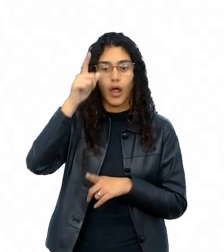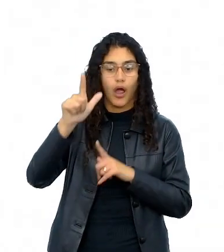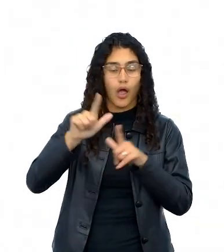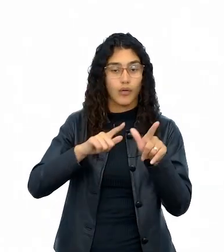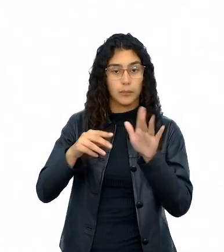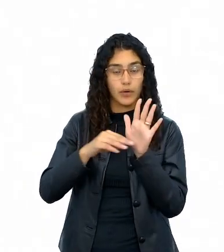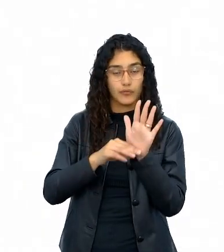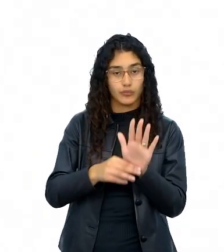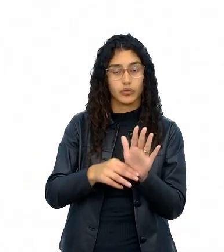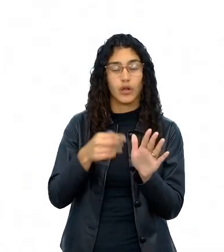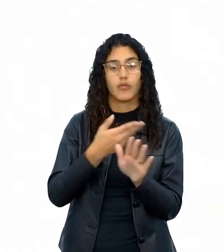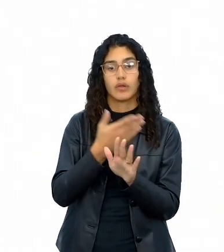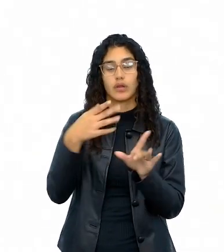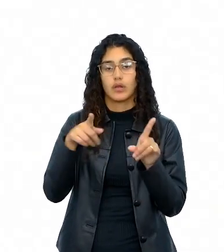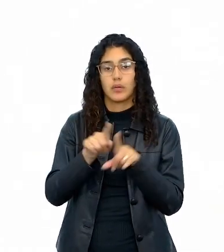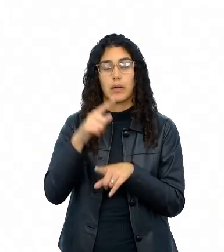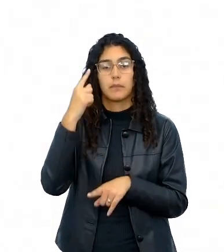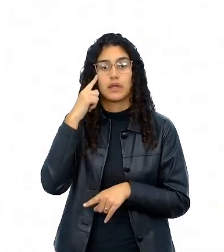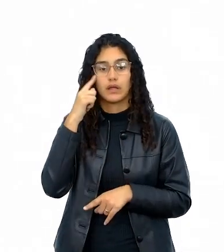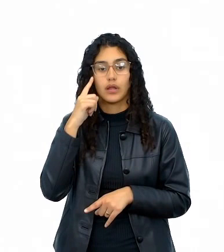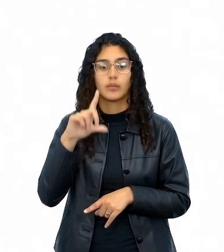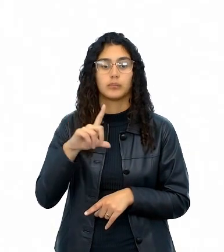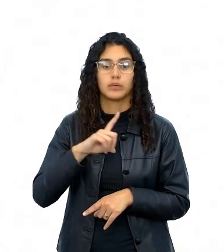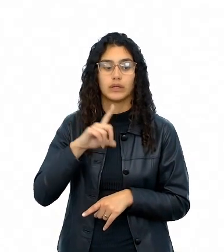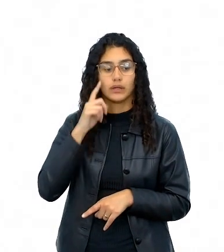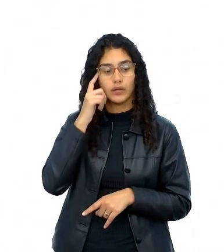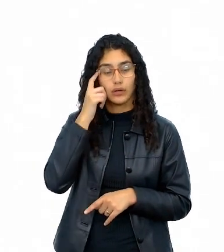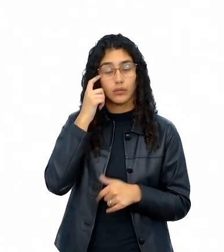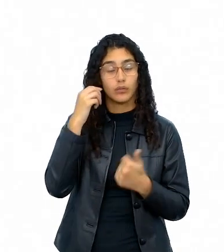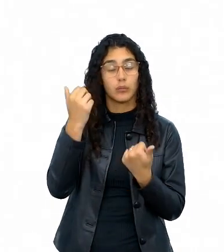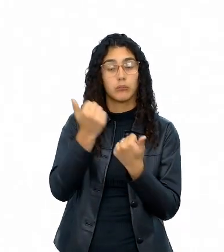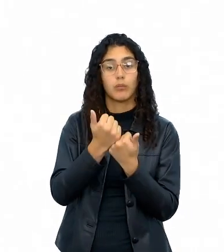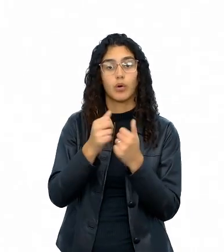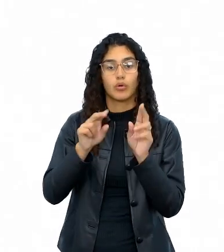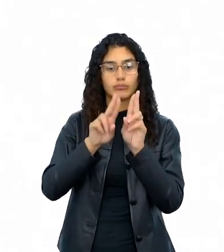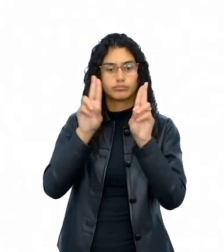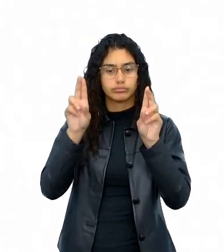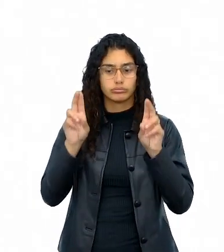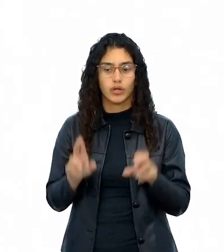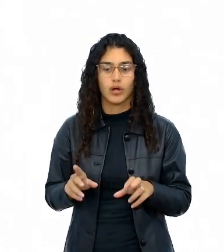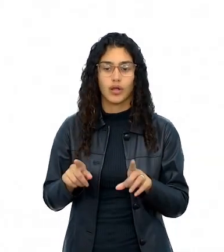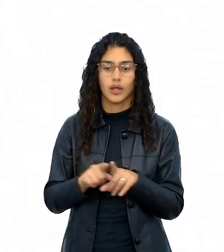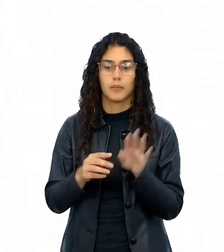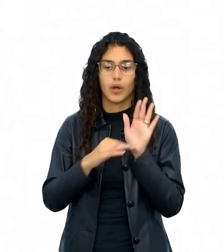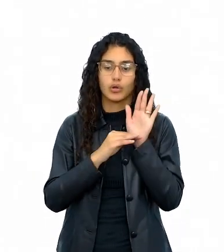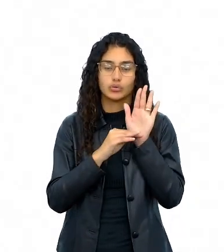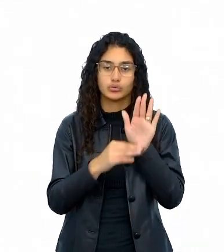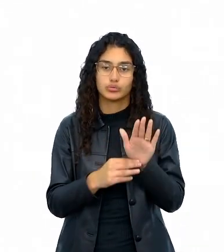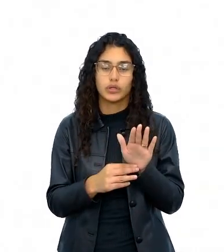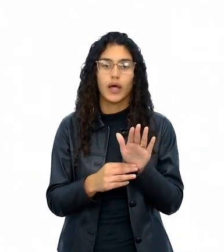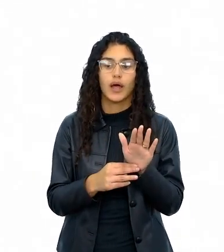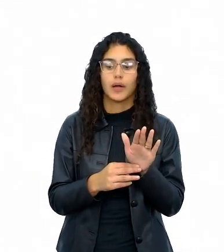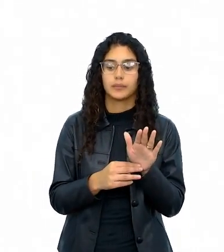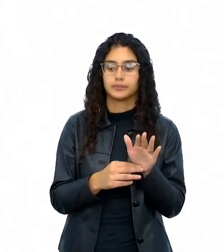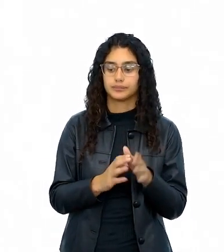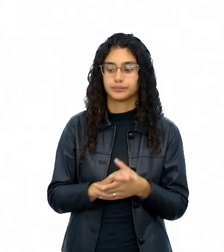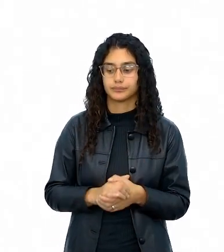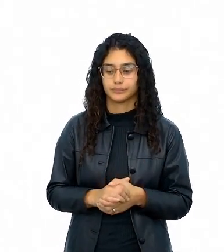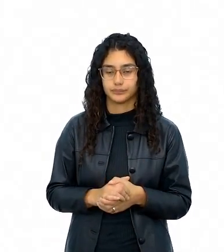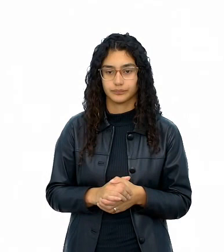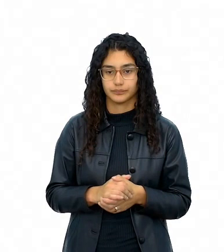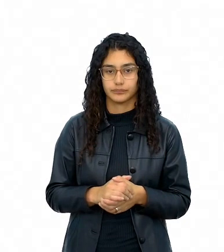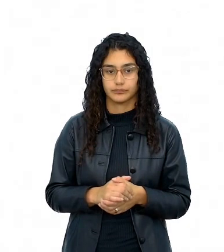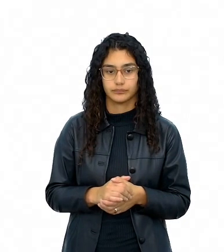vocês, tá? Pensando aí para vocês terem um suporte teórico, né, para ajudar, para auxiliar